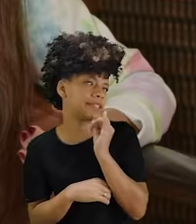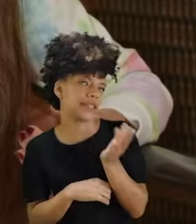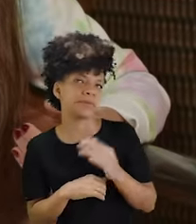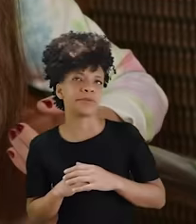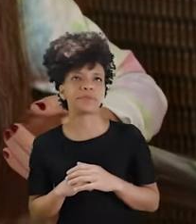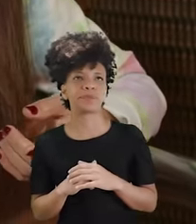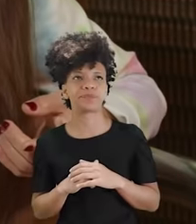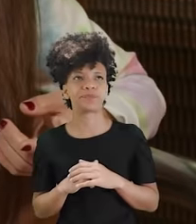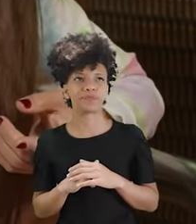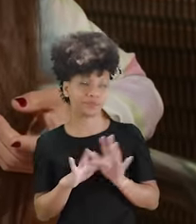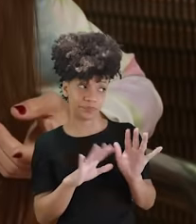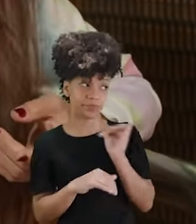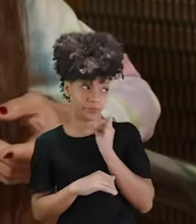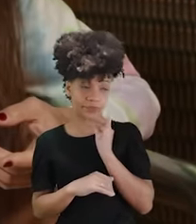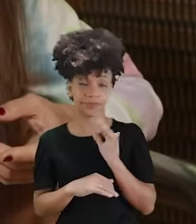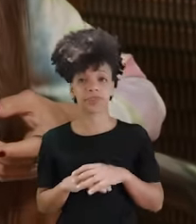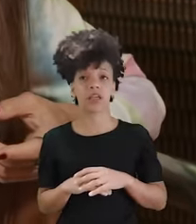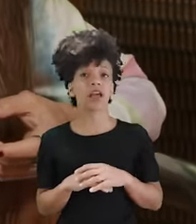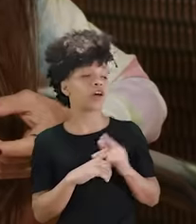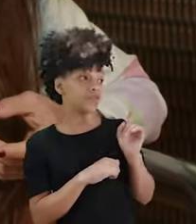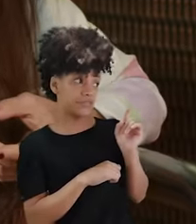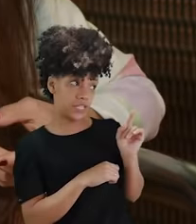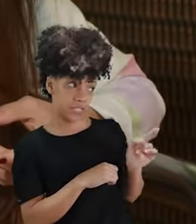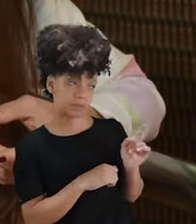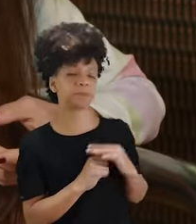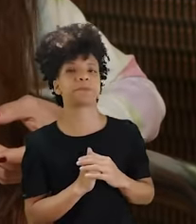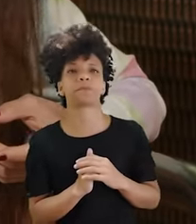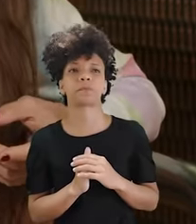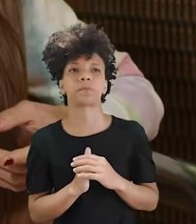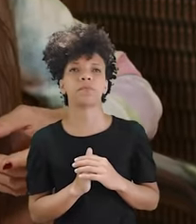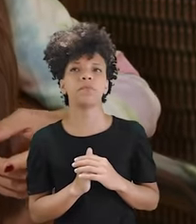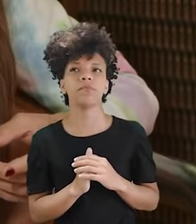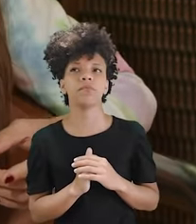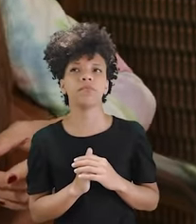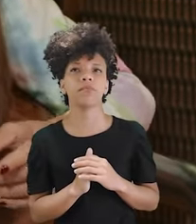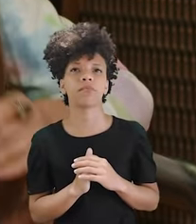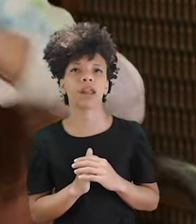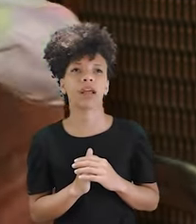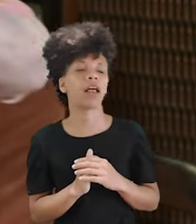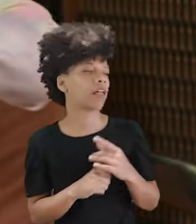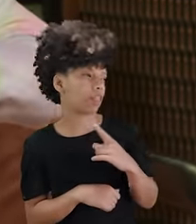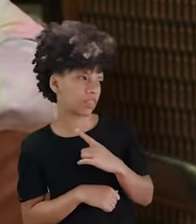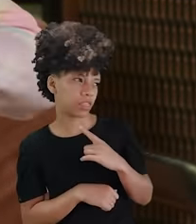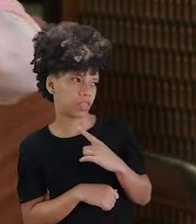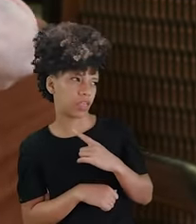mesmo se por exemplo vai vamos dizer você é